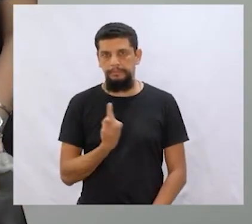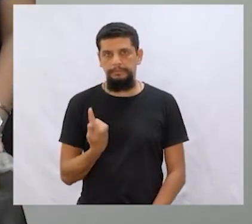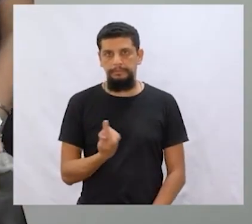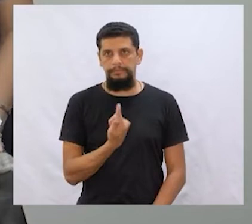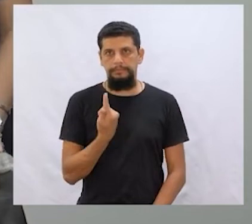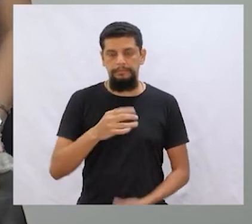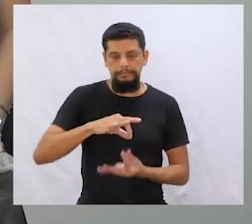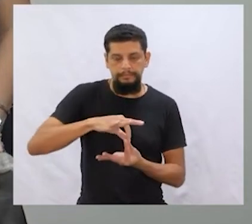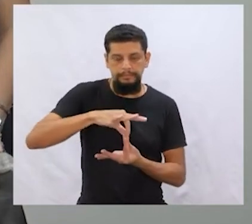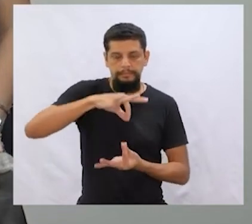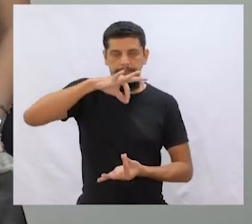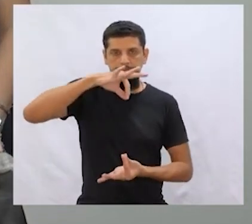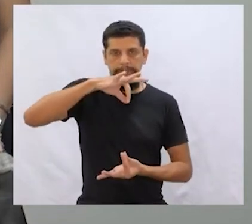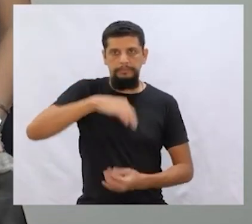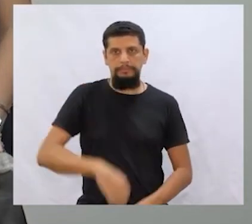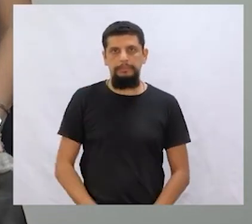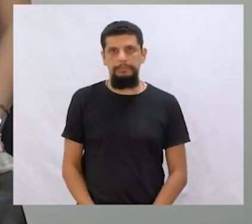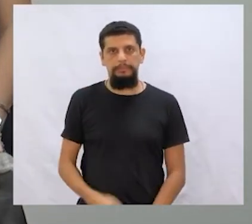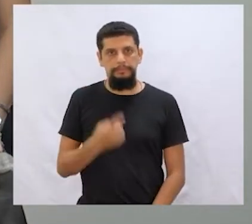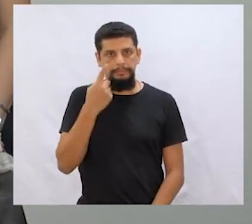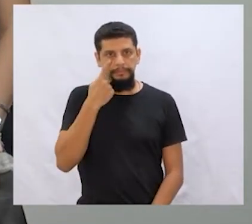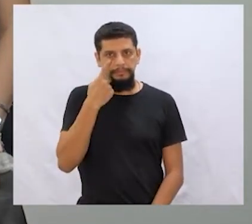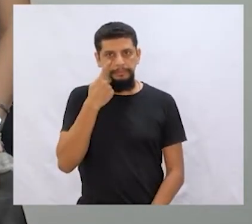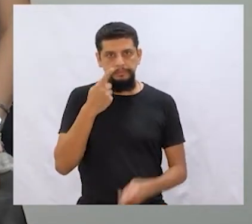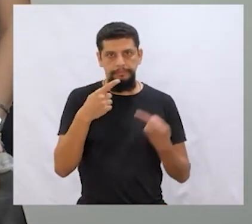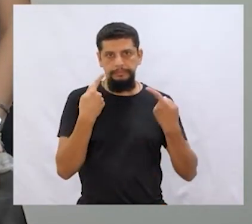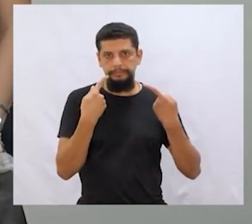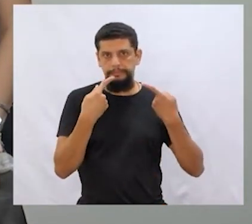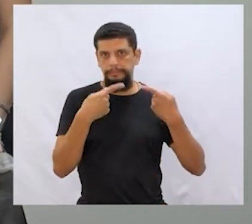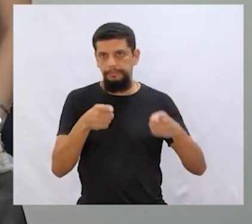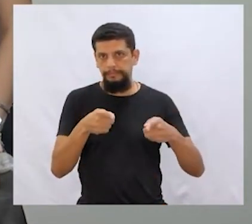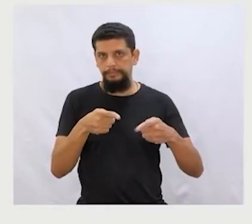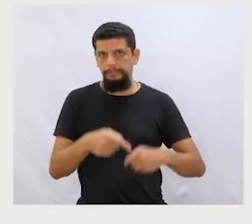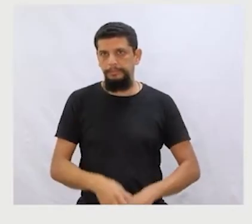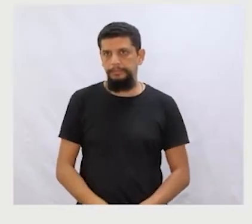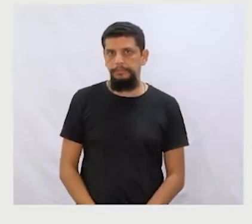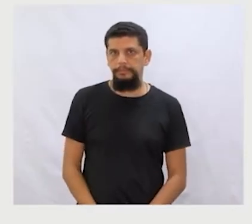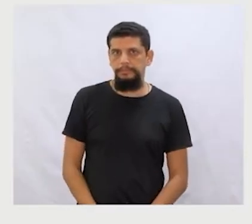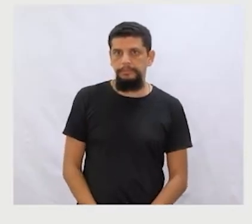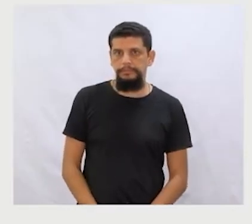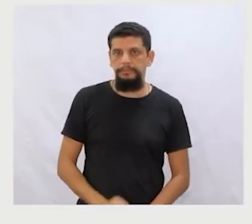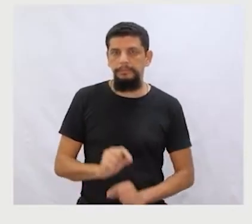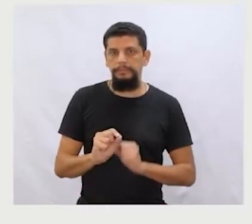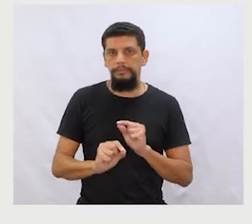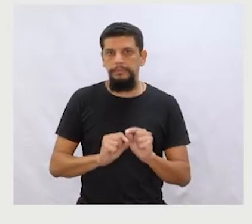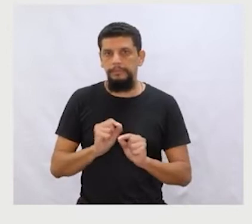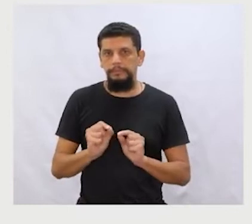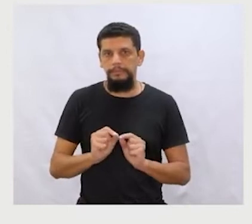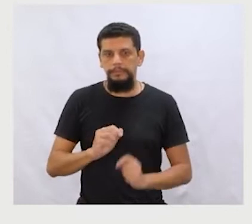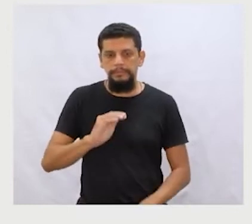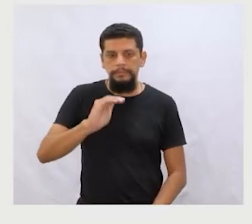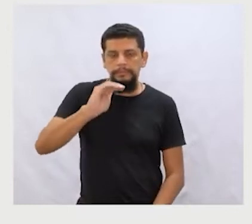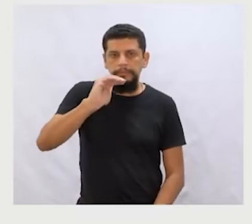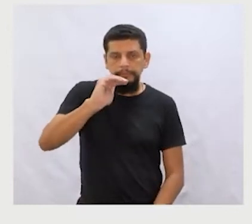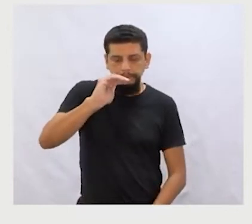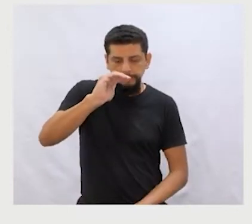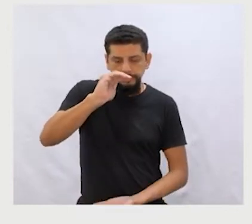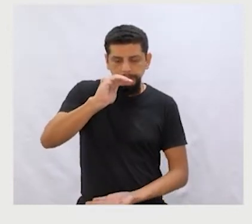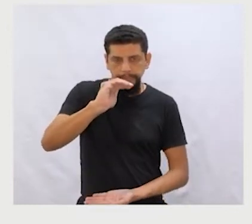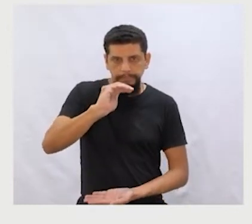Próximo desafio. Prestem atenção. Quem é mais